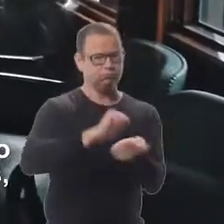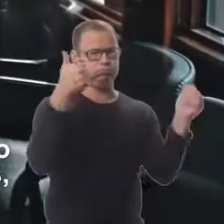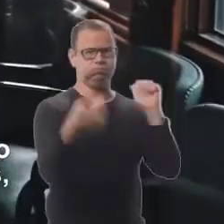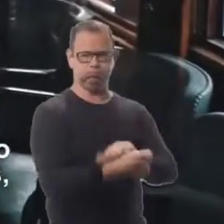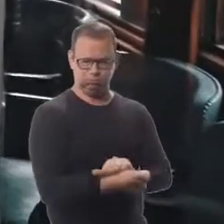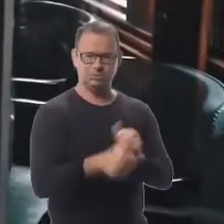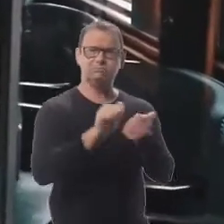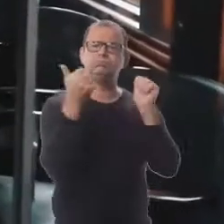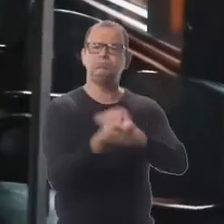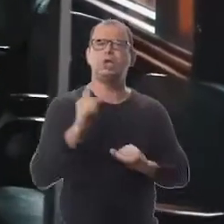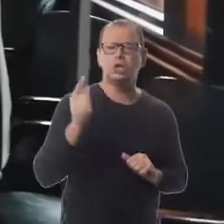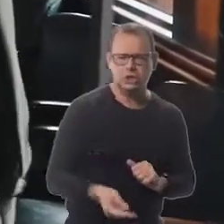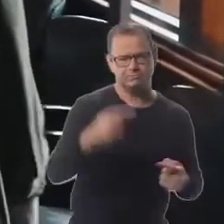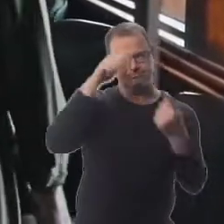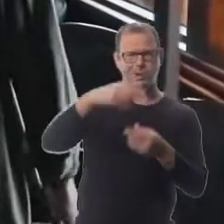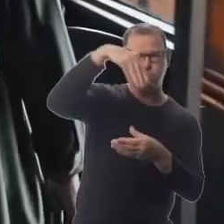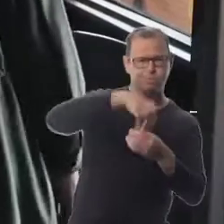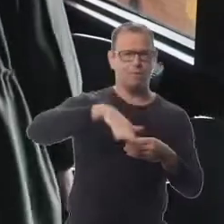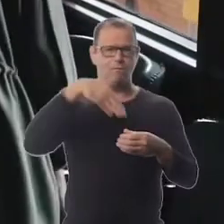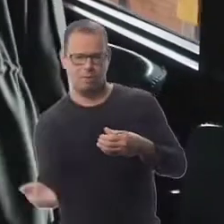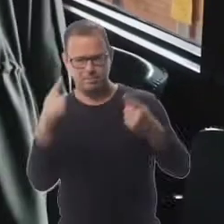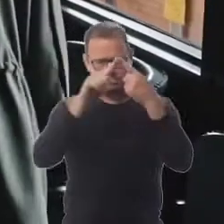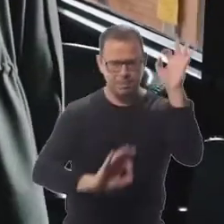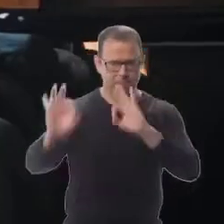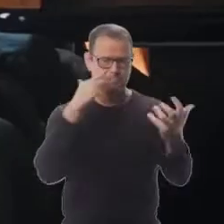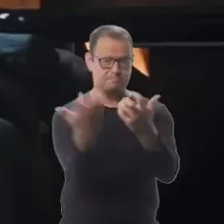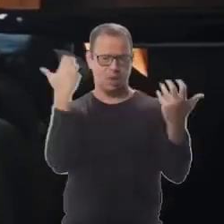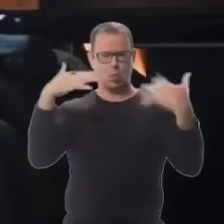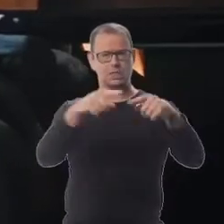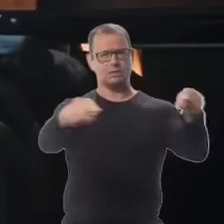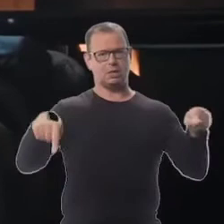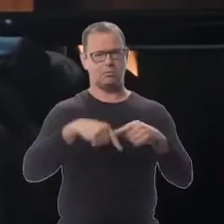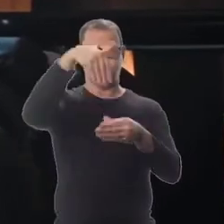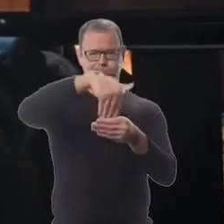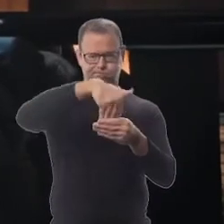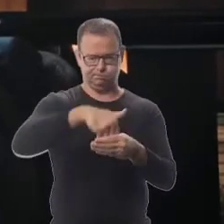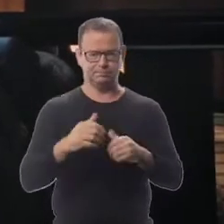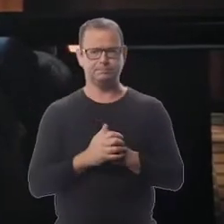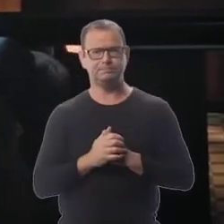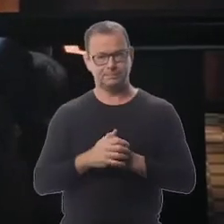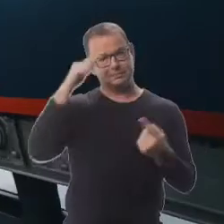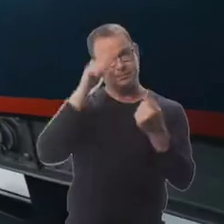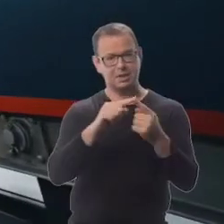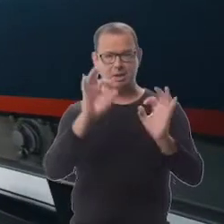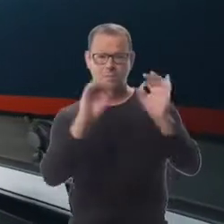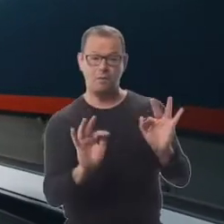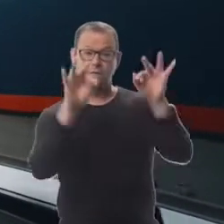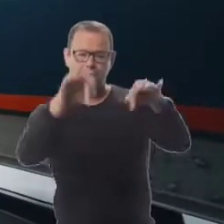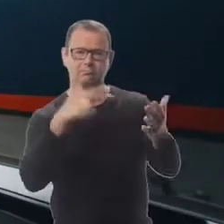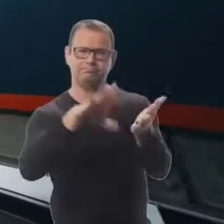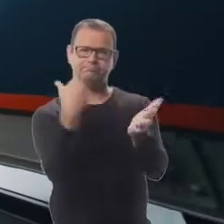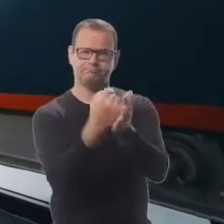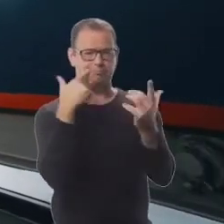são transformados interna e externamente, sendo colocados à imagem do salão recentemente adquirido, a fim de constituir uma composição